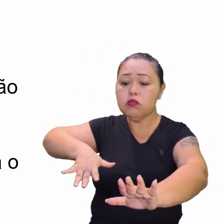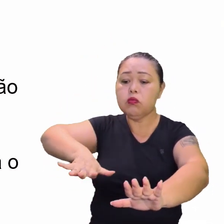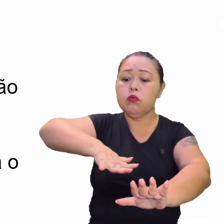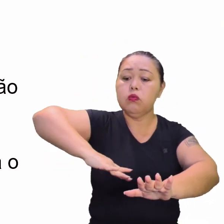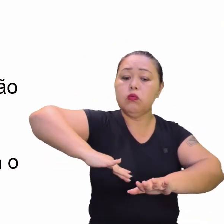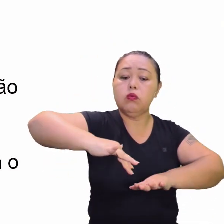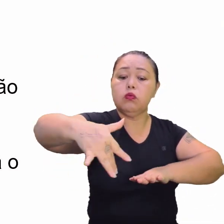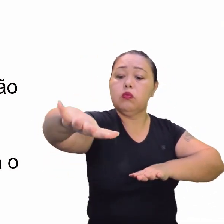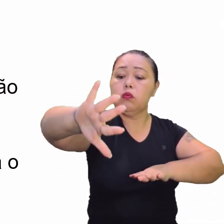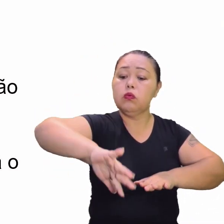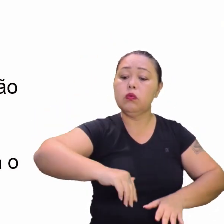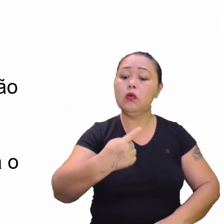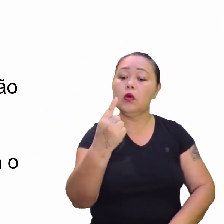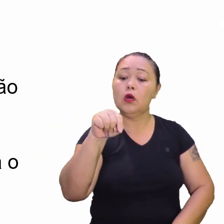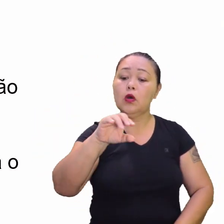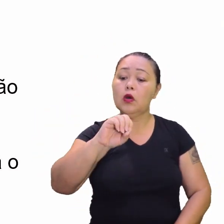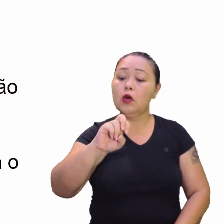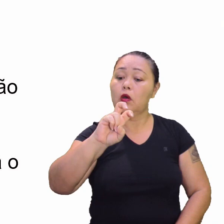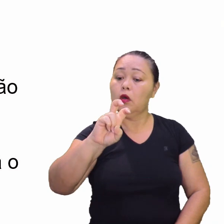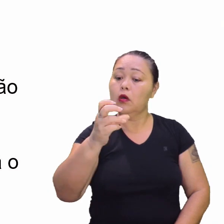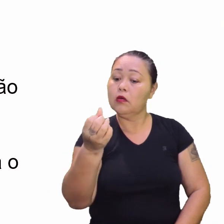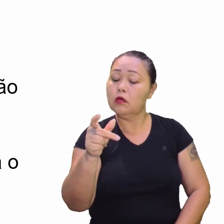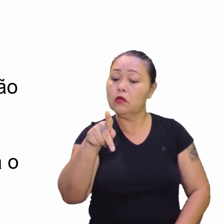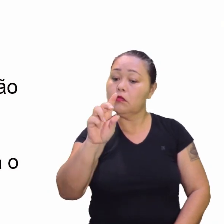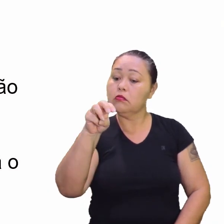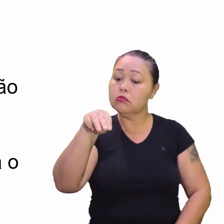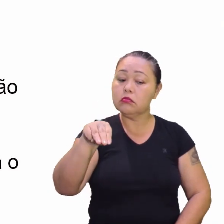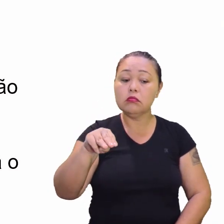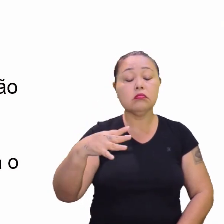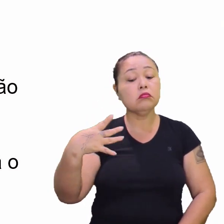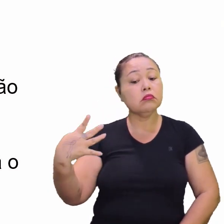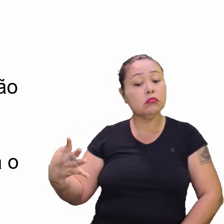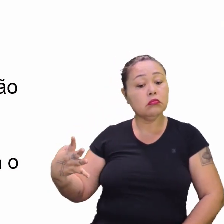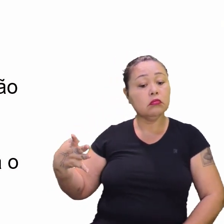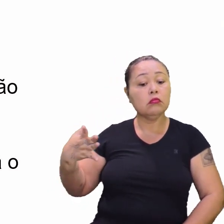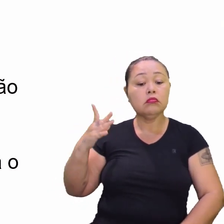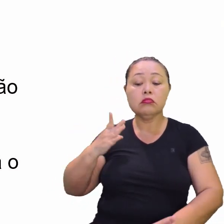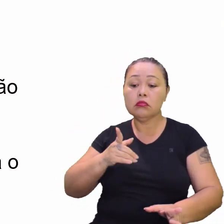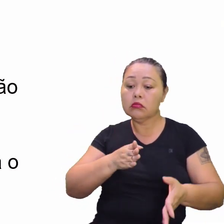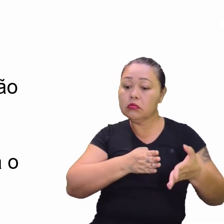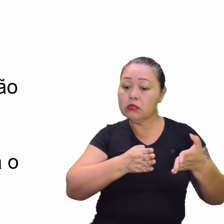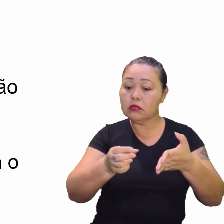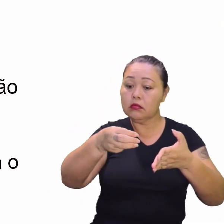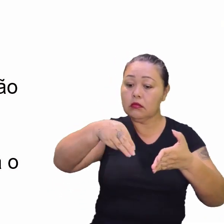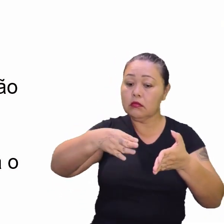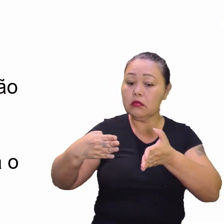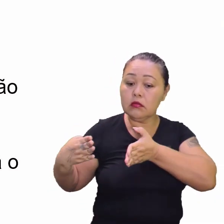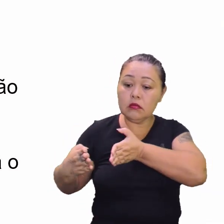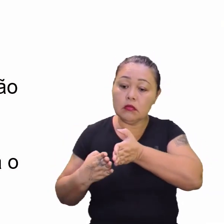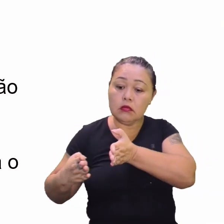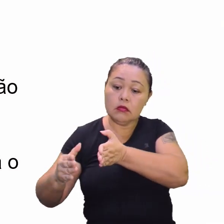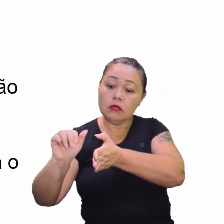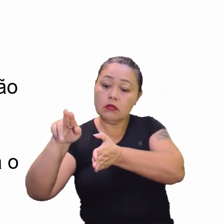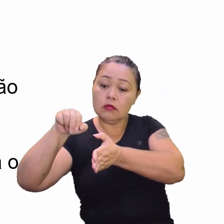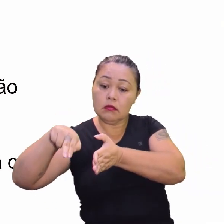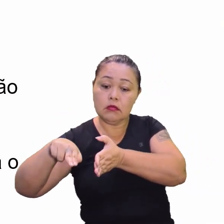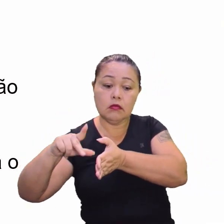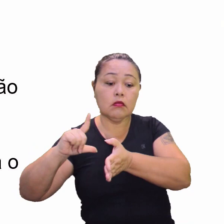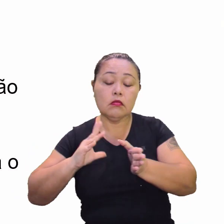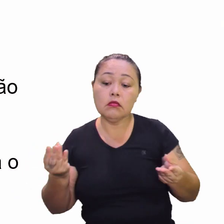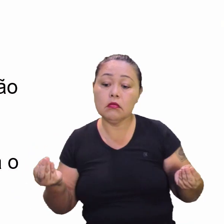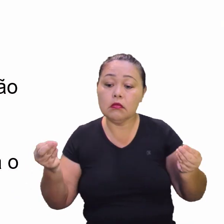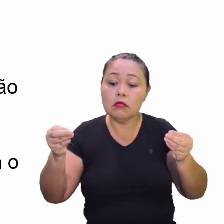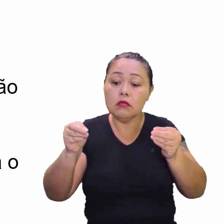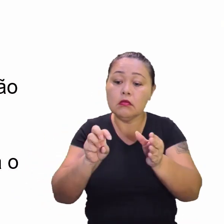aproximadamente 1.056 quilômetros. 4. O encontro do Rio Mamoré com o Rio